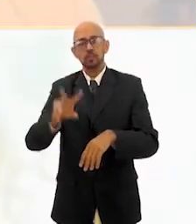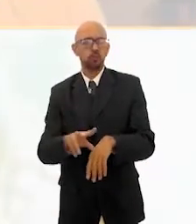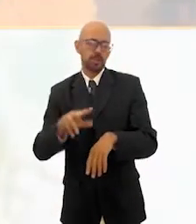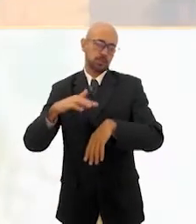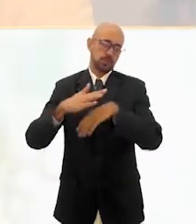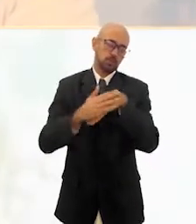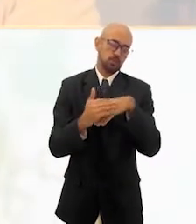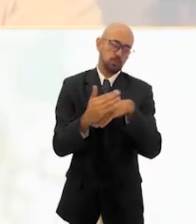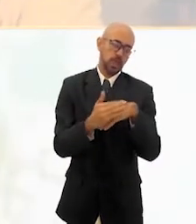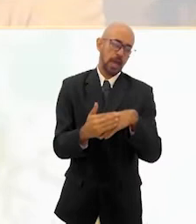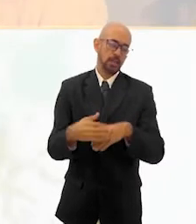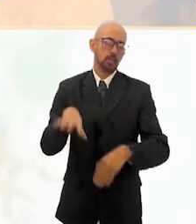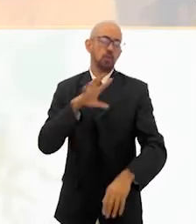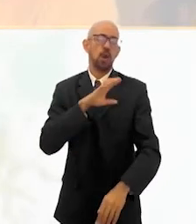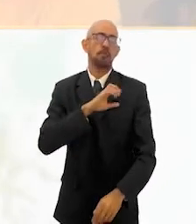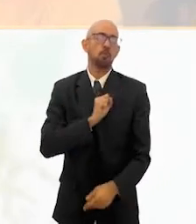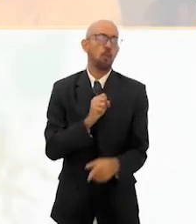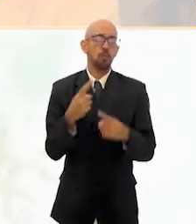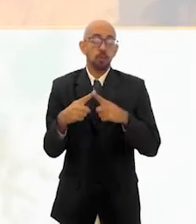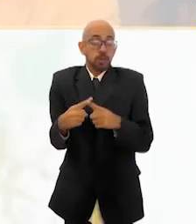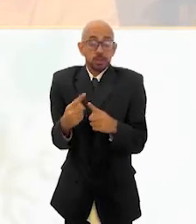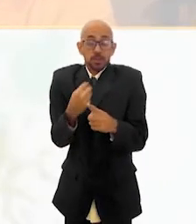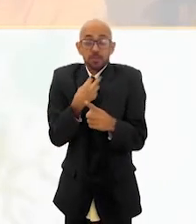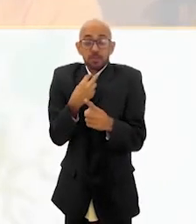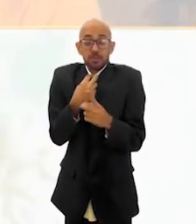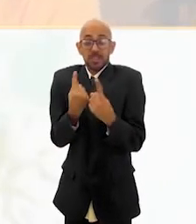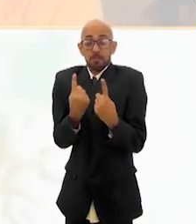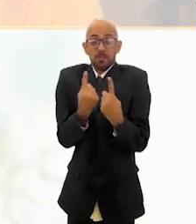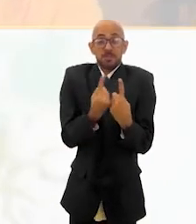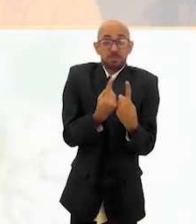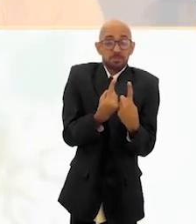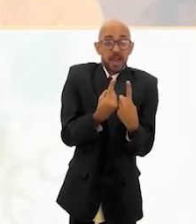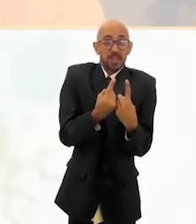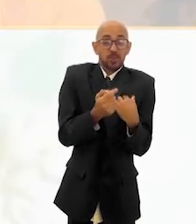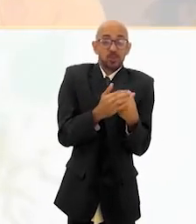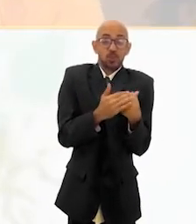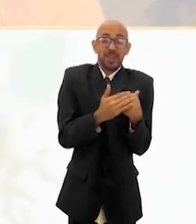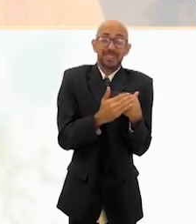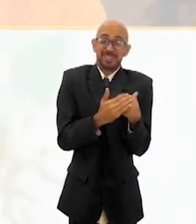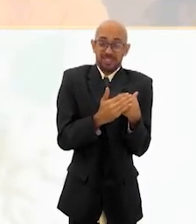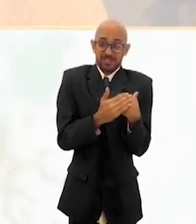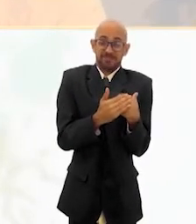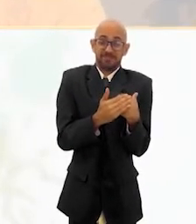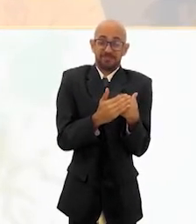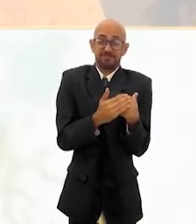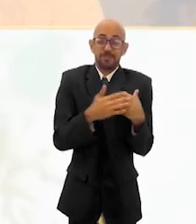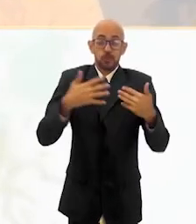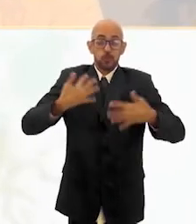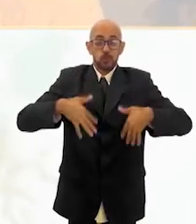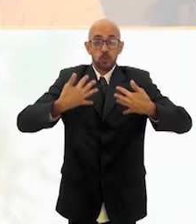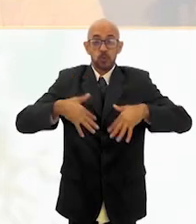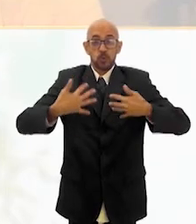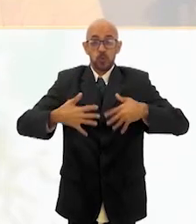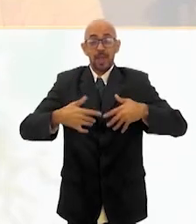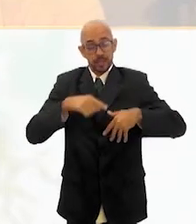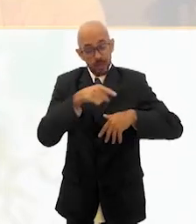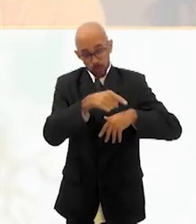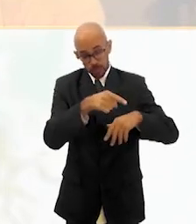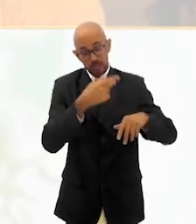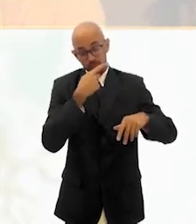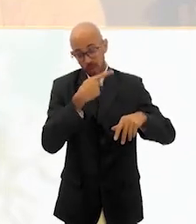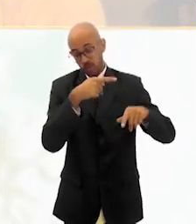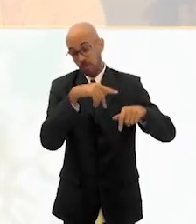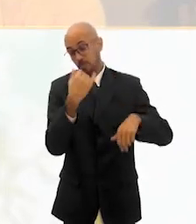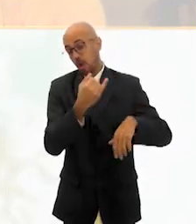do amor, porque as pessoas não podiam se aproximar de quem estava com Covid. Então, realmente, o que você está falando faz todo sentido.